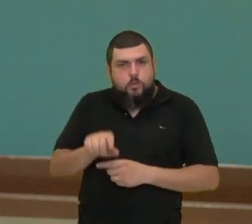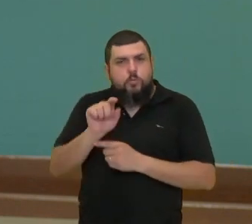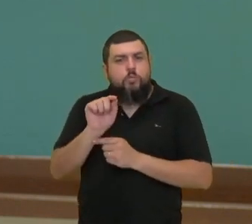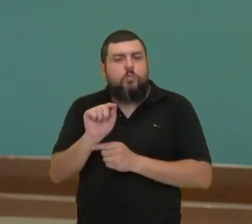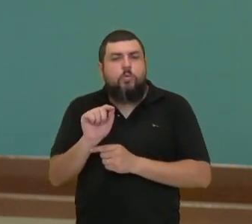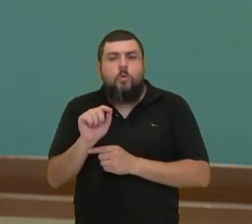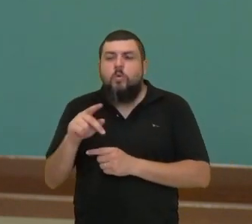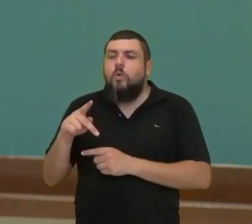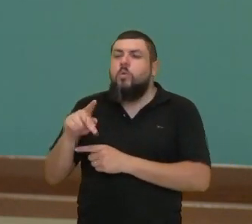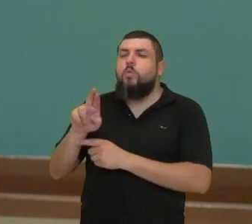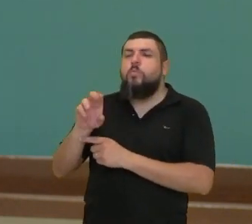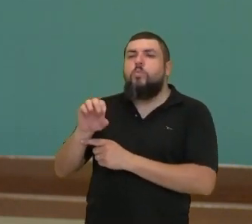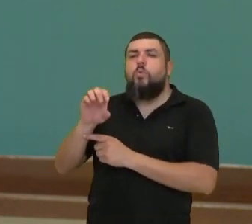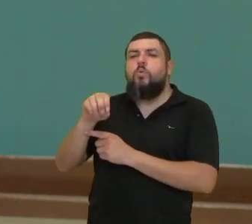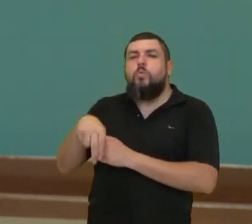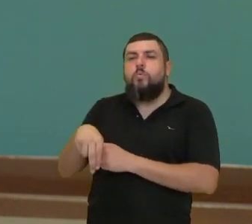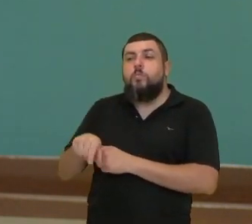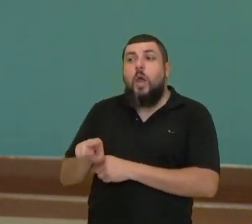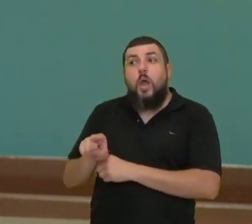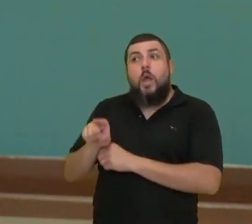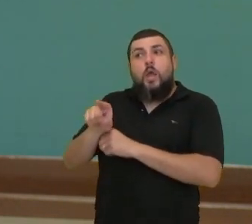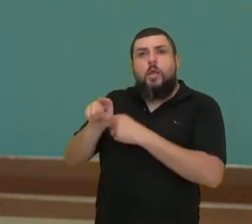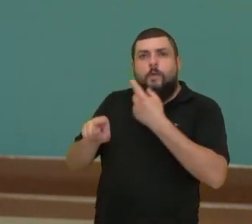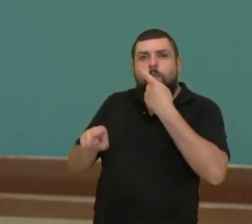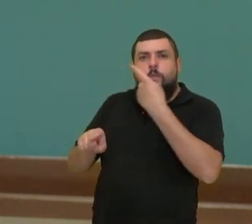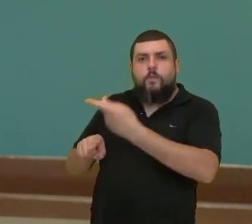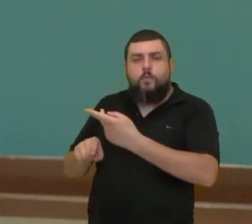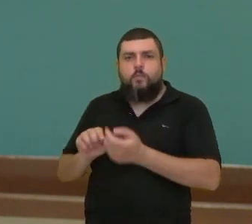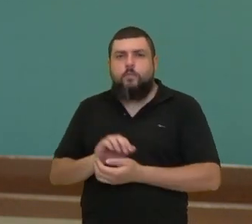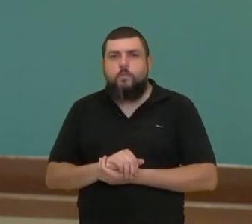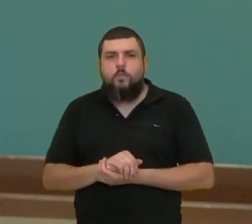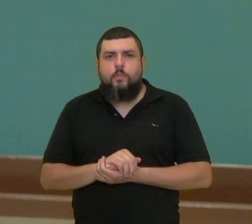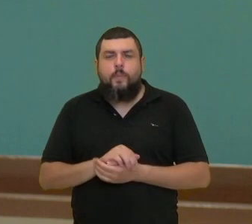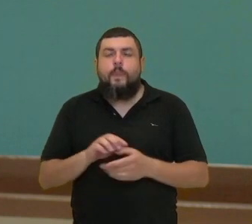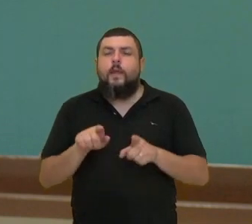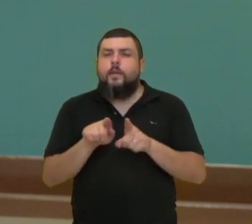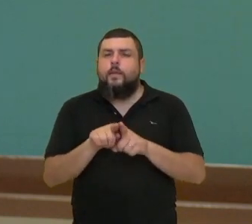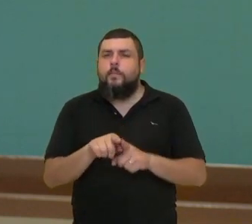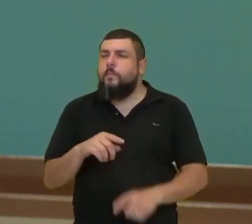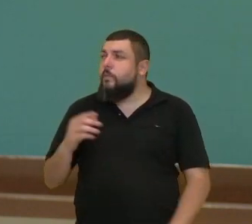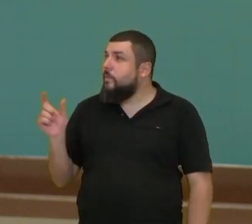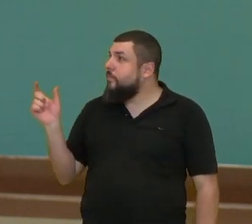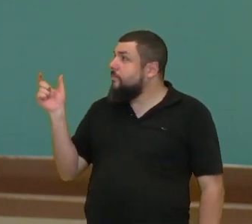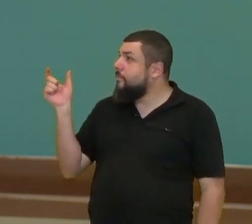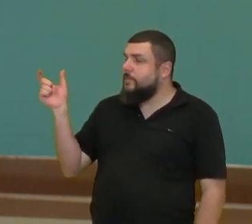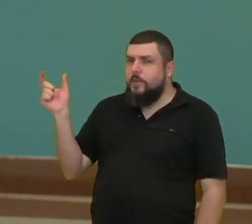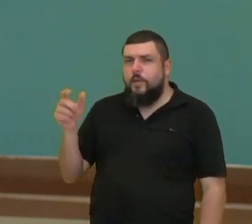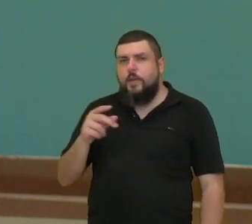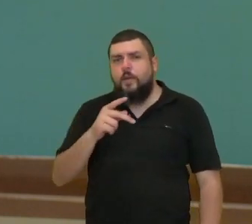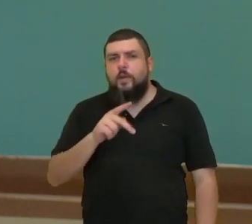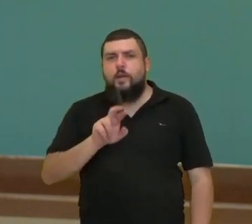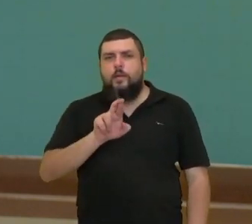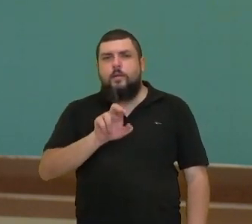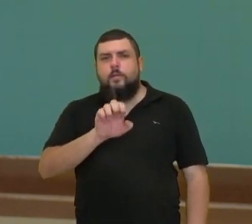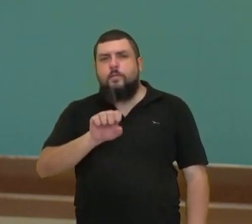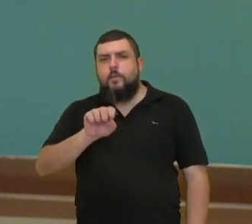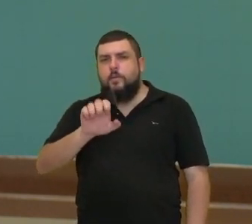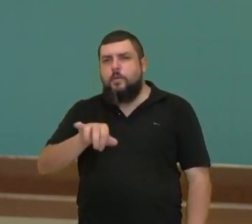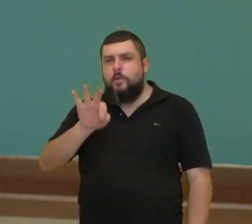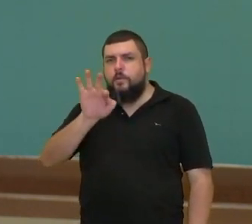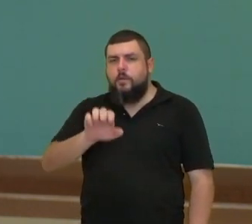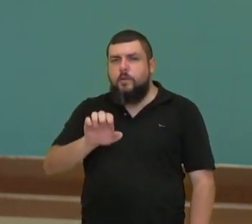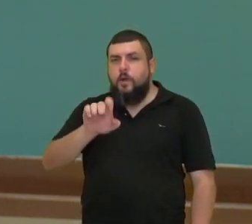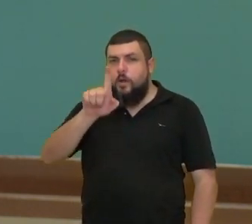uma pessoa só. E presente, relembrando também, está falando do tempo verbal, que você já estudou os